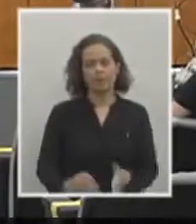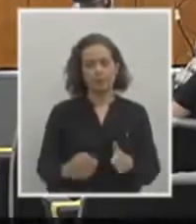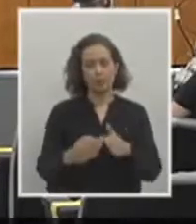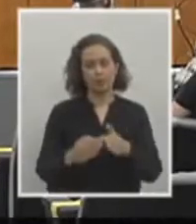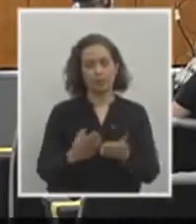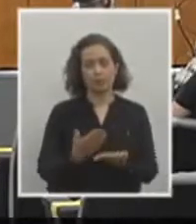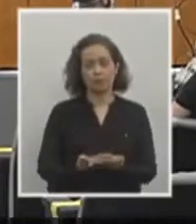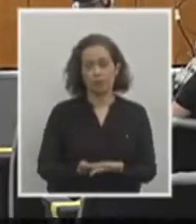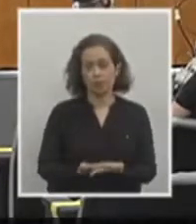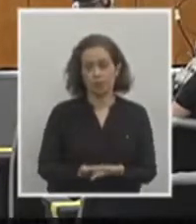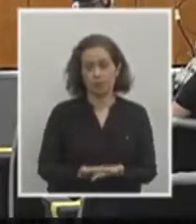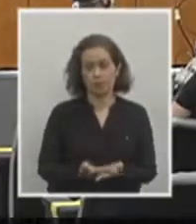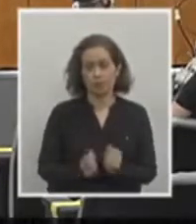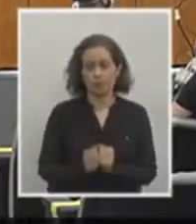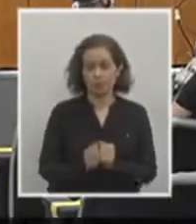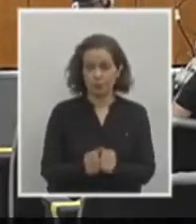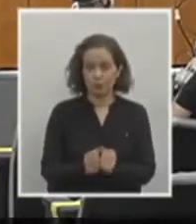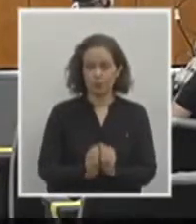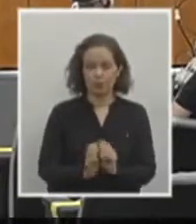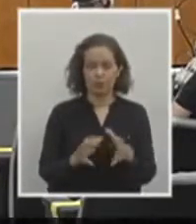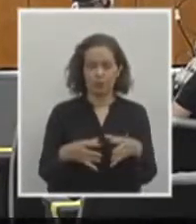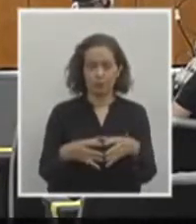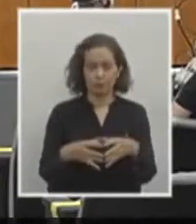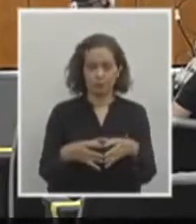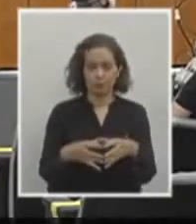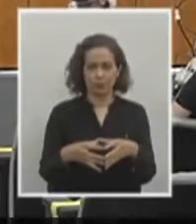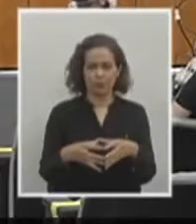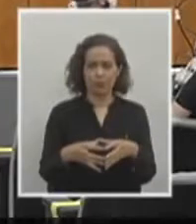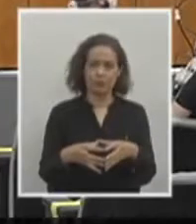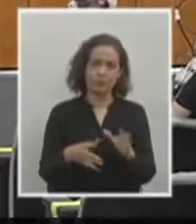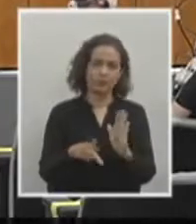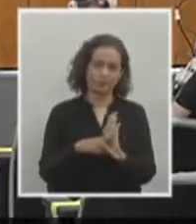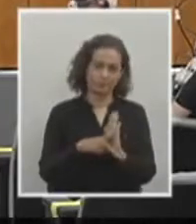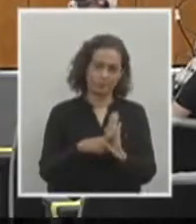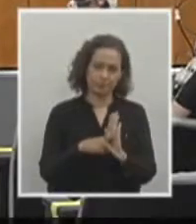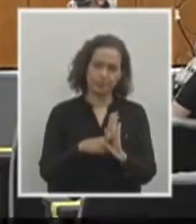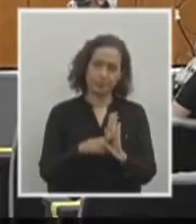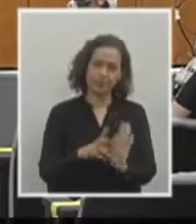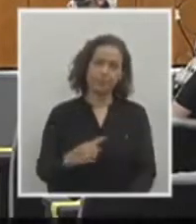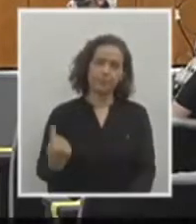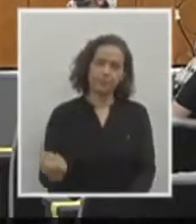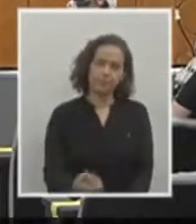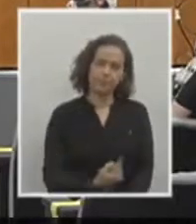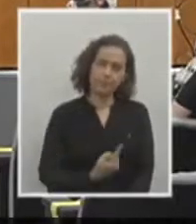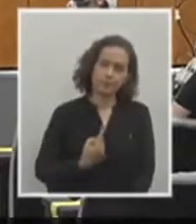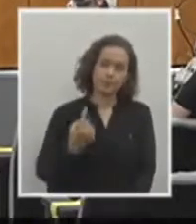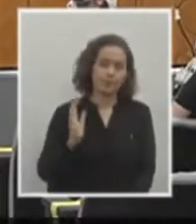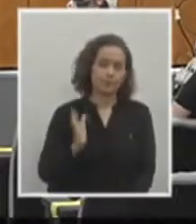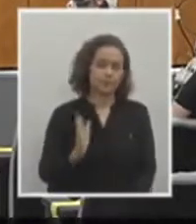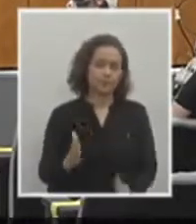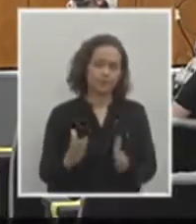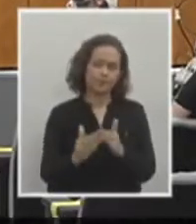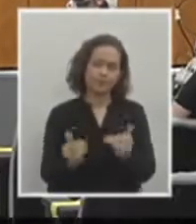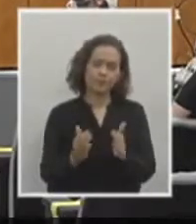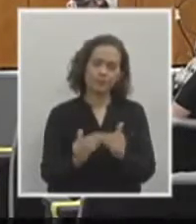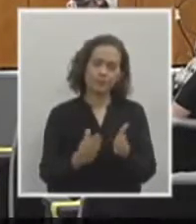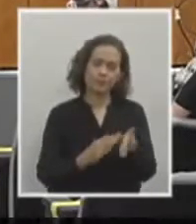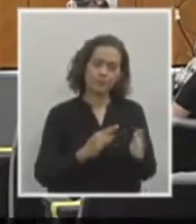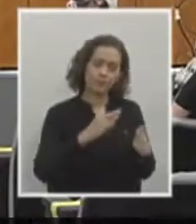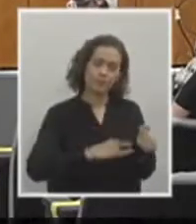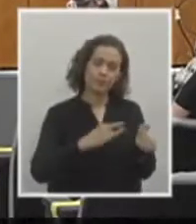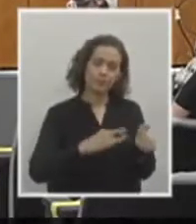conjunto dessa comissão, tá ok? Nós estamos solicitando aqui,